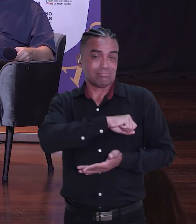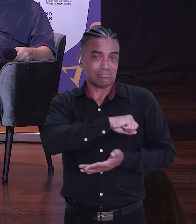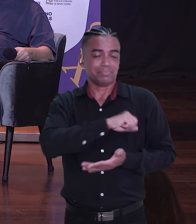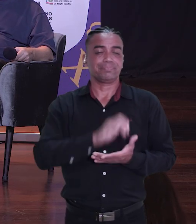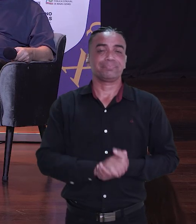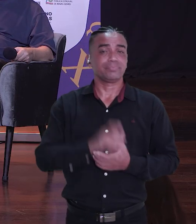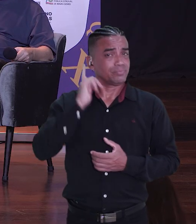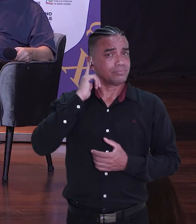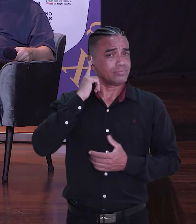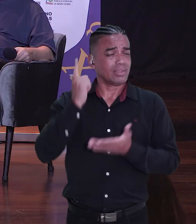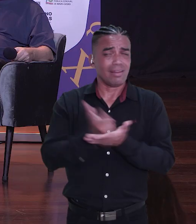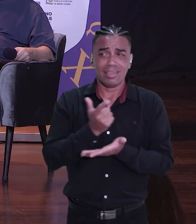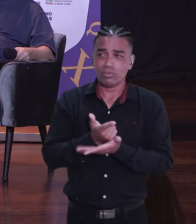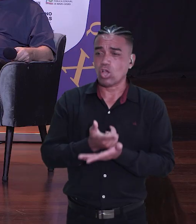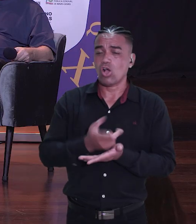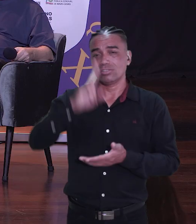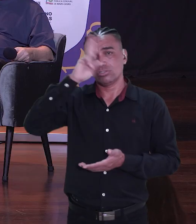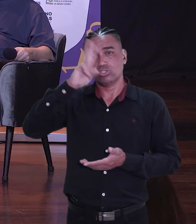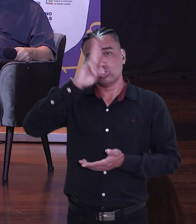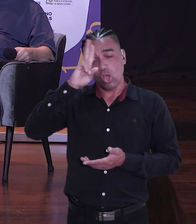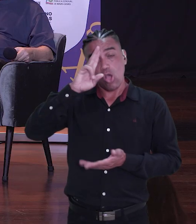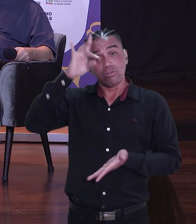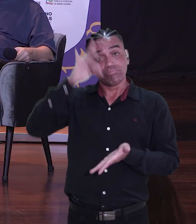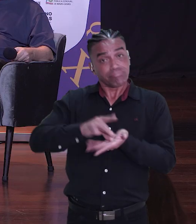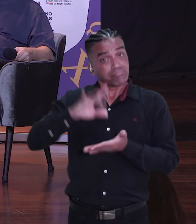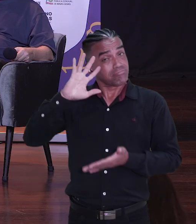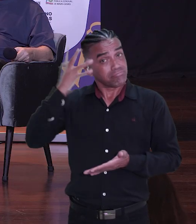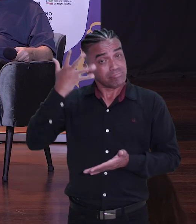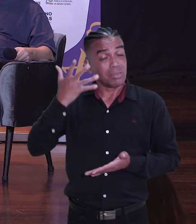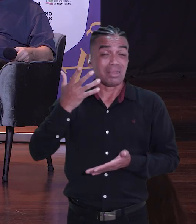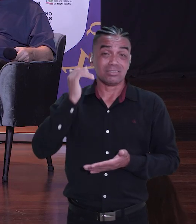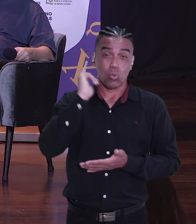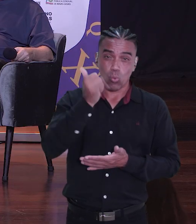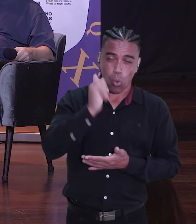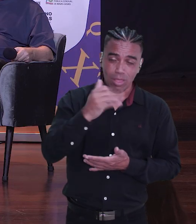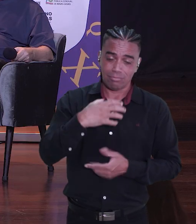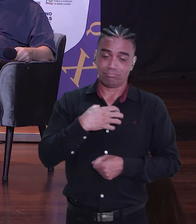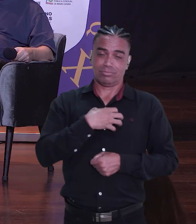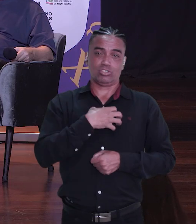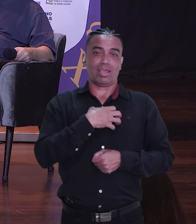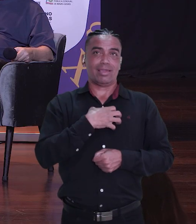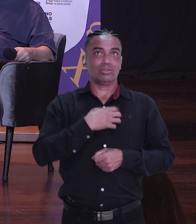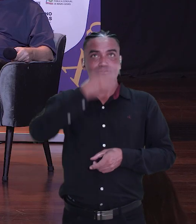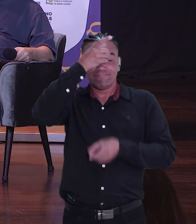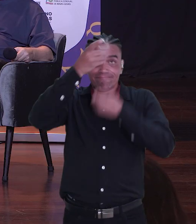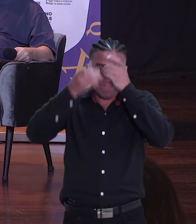romance, porque é um livro que só tem histórias reais, só que contadas de uma